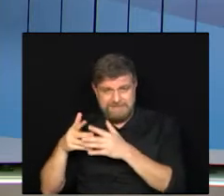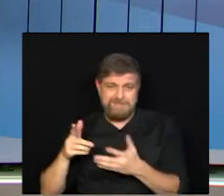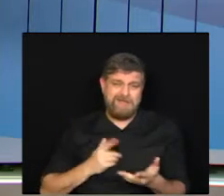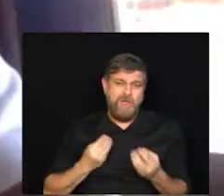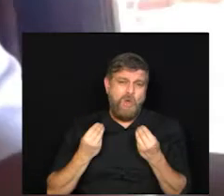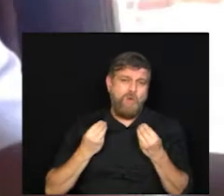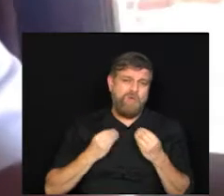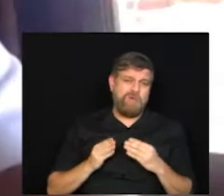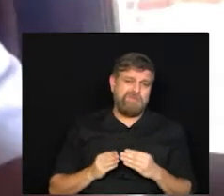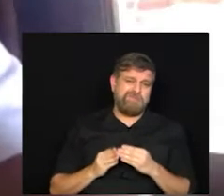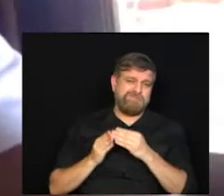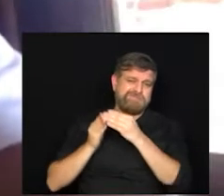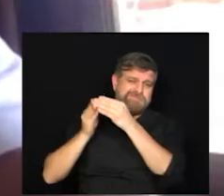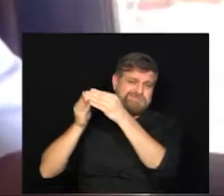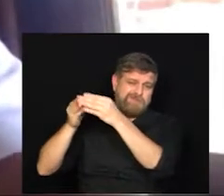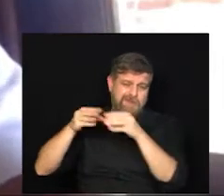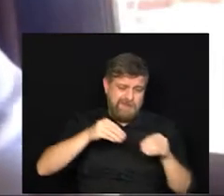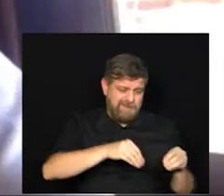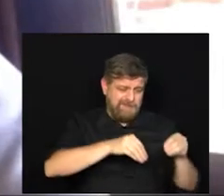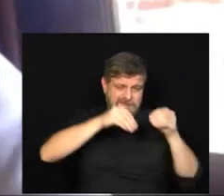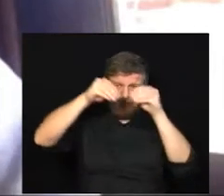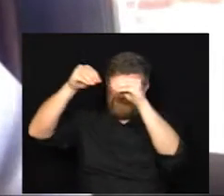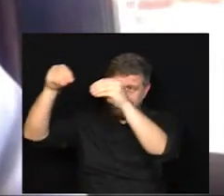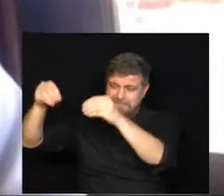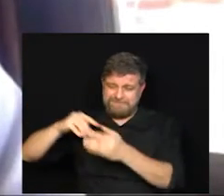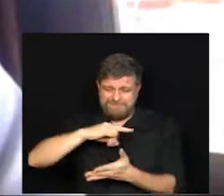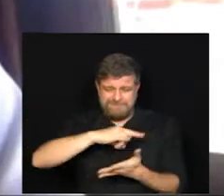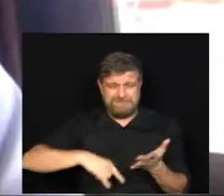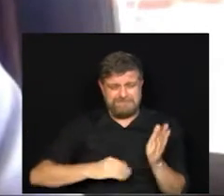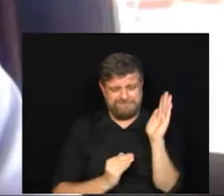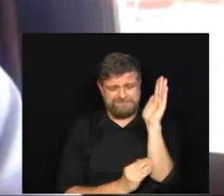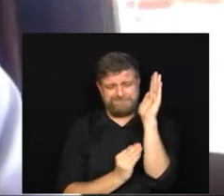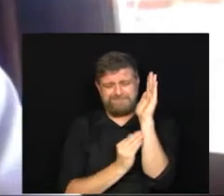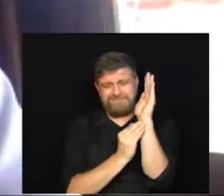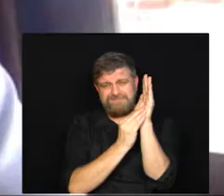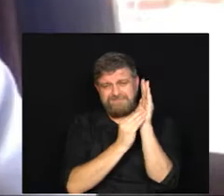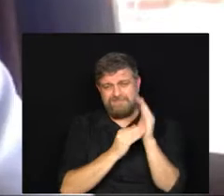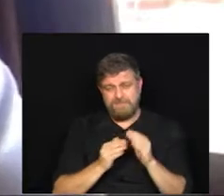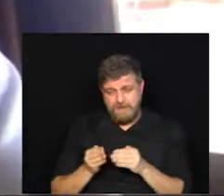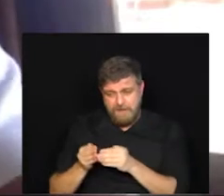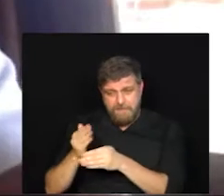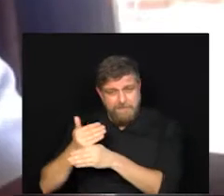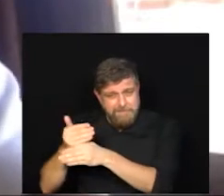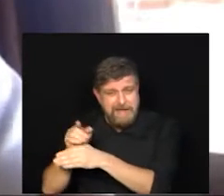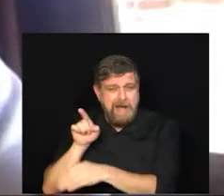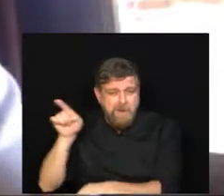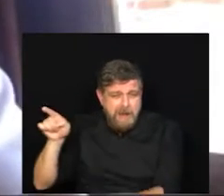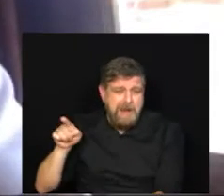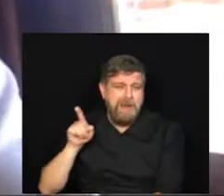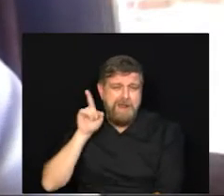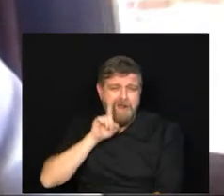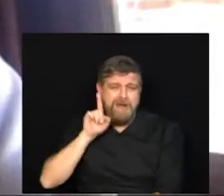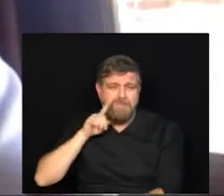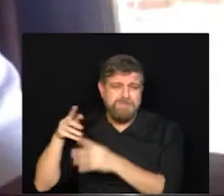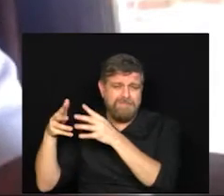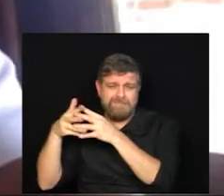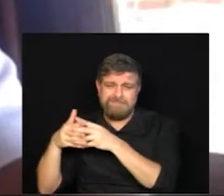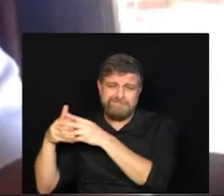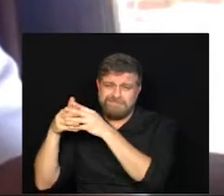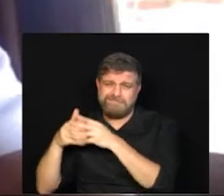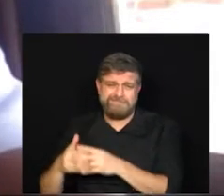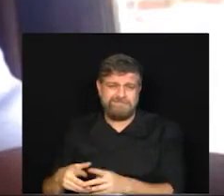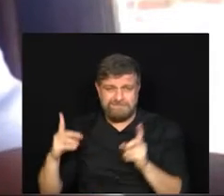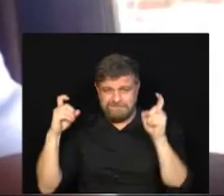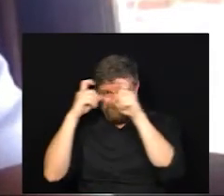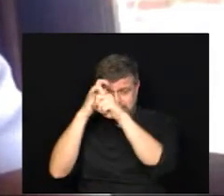inviável o preço de levar a burocracia da entrada com o barco no país, tirar tudo isso. Fora que o meu barco